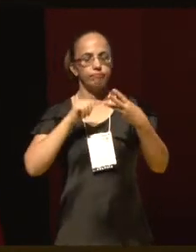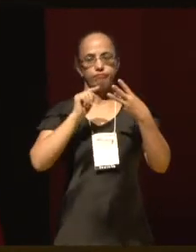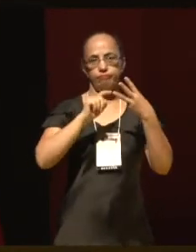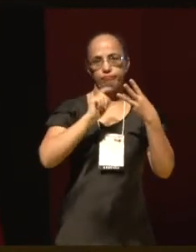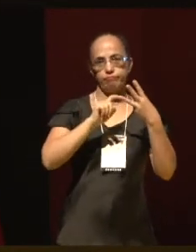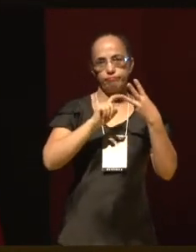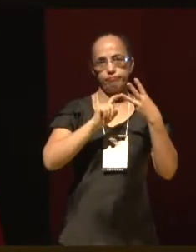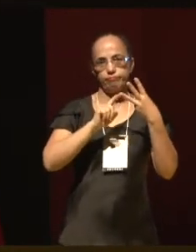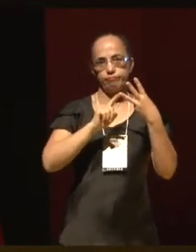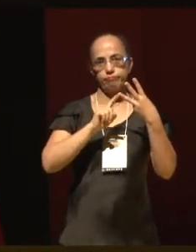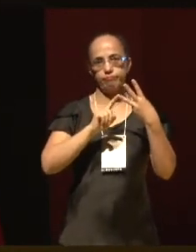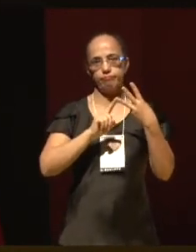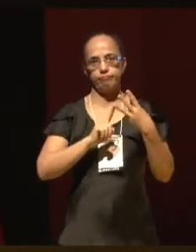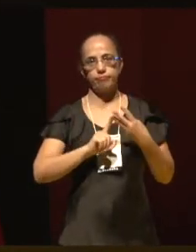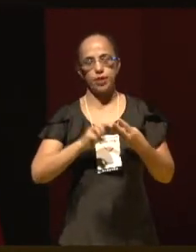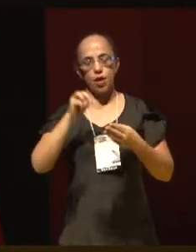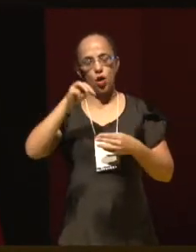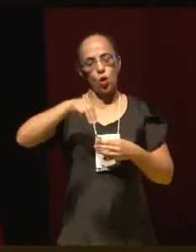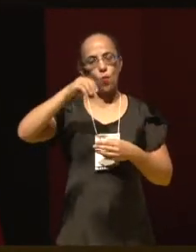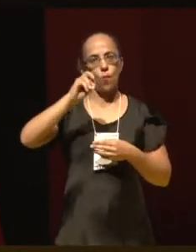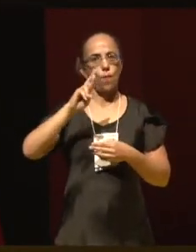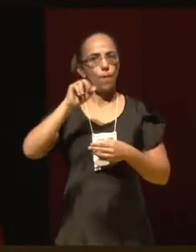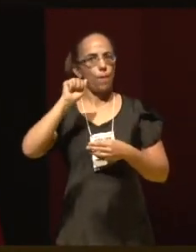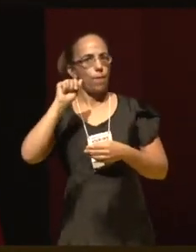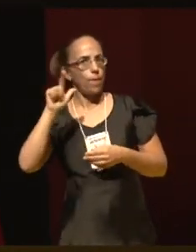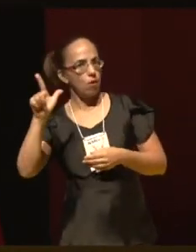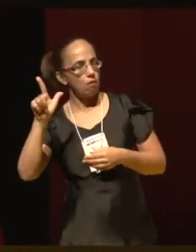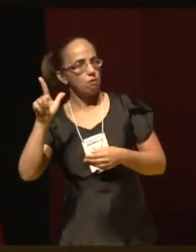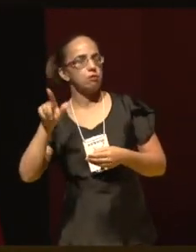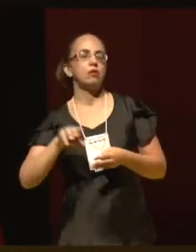3, a moralidade.